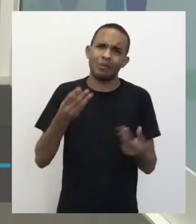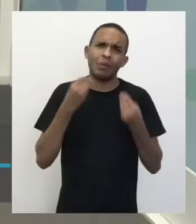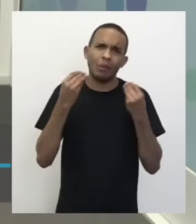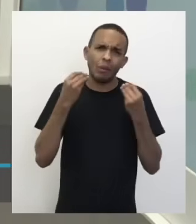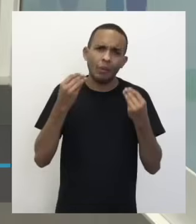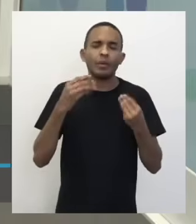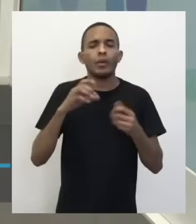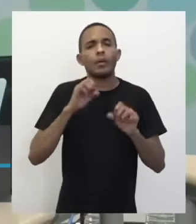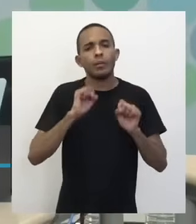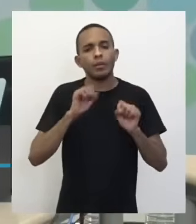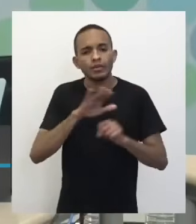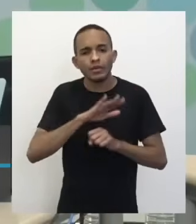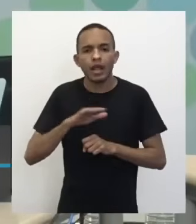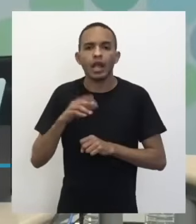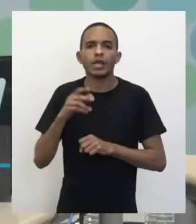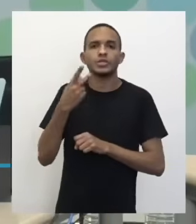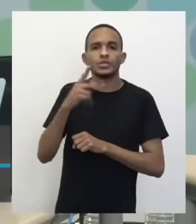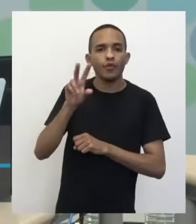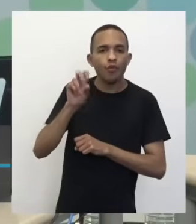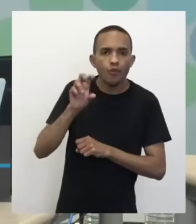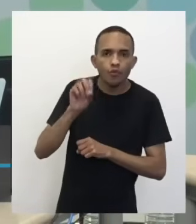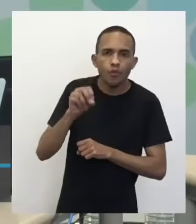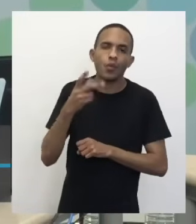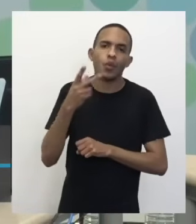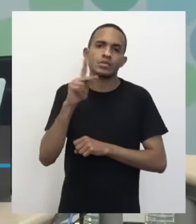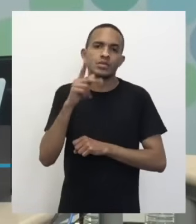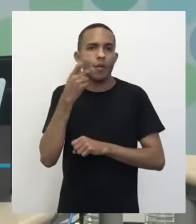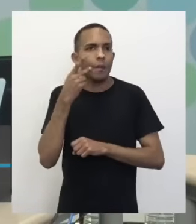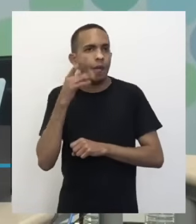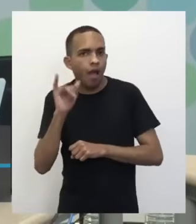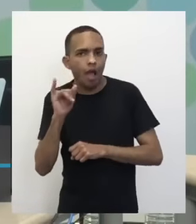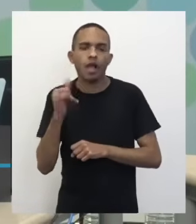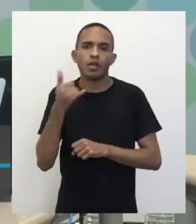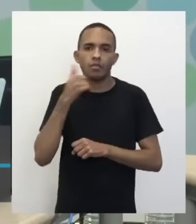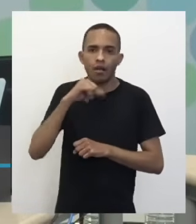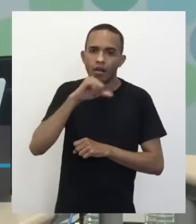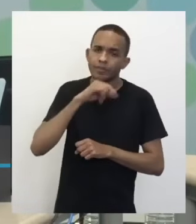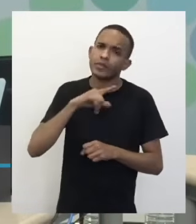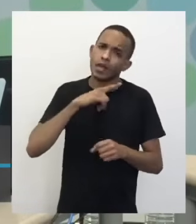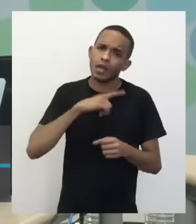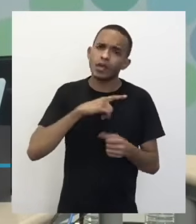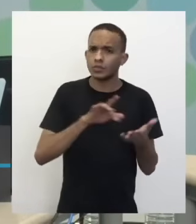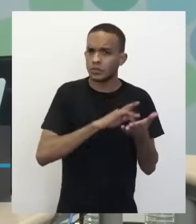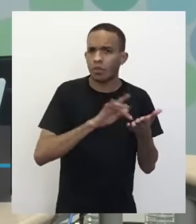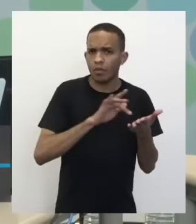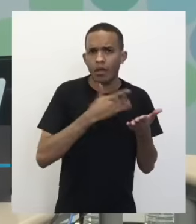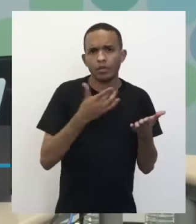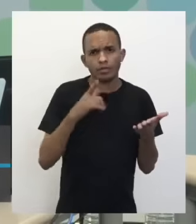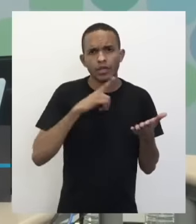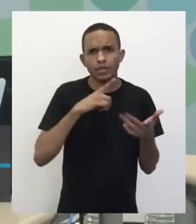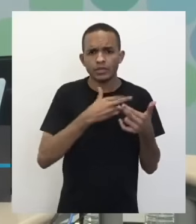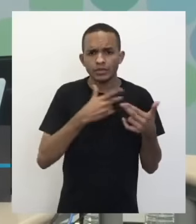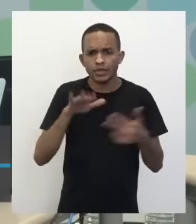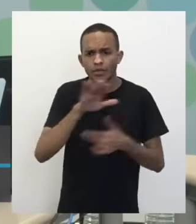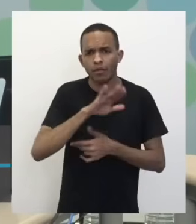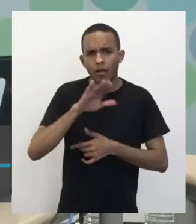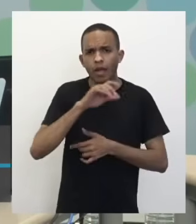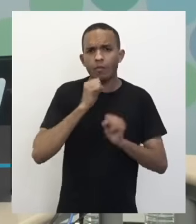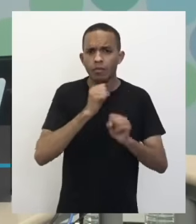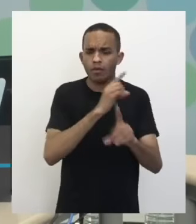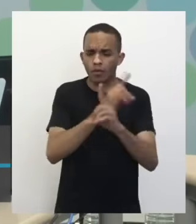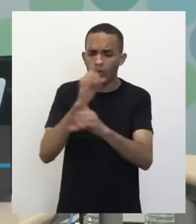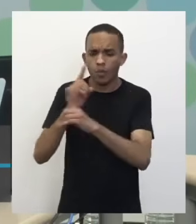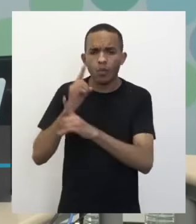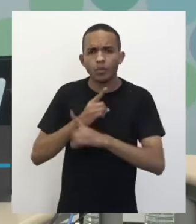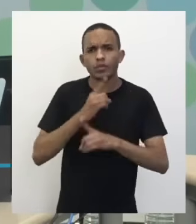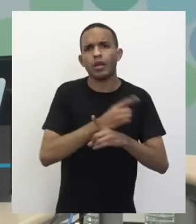pode ter visto em seu avô, seus pais, mas não é velho. Nosso próprio celular, né? Nós temos as newsletters lá e hoje a gente sobe com